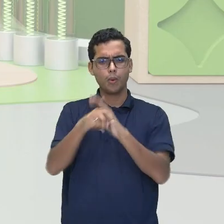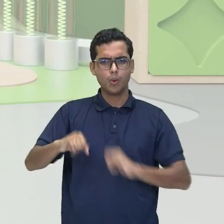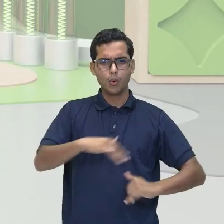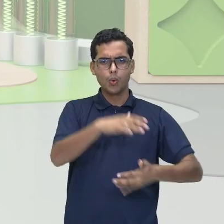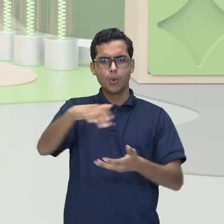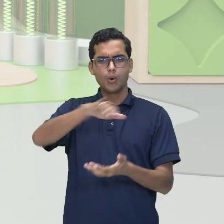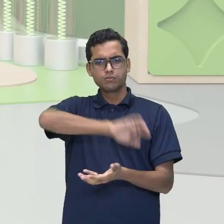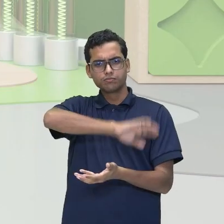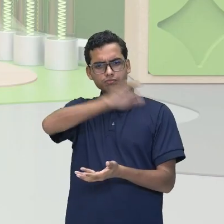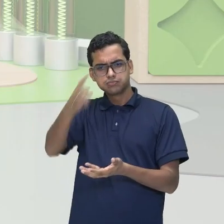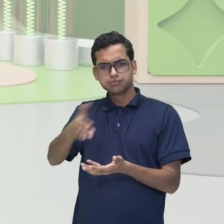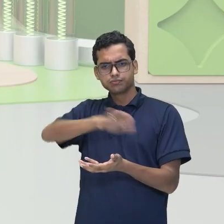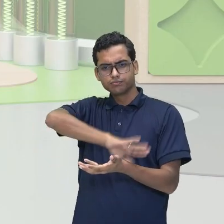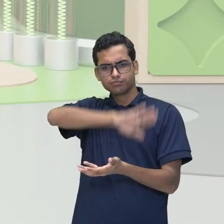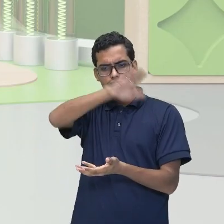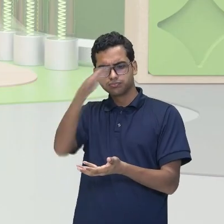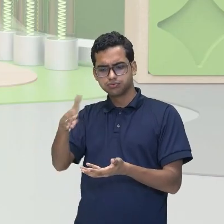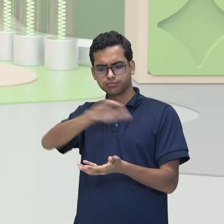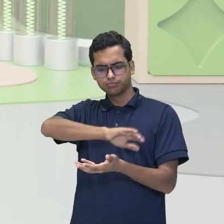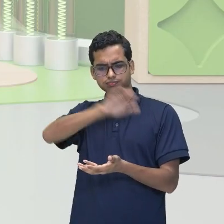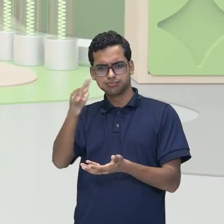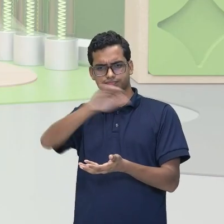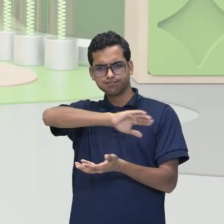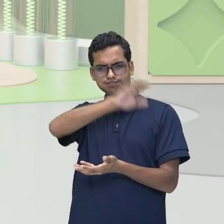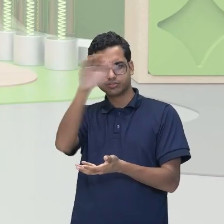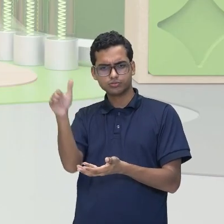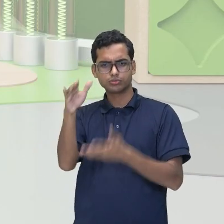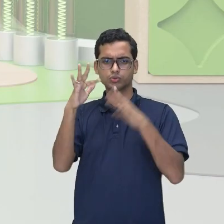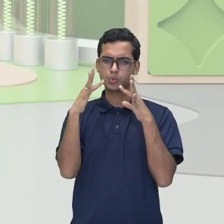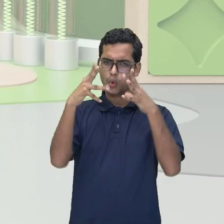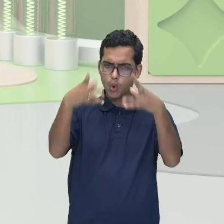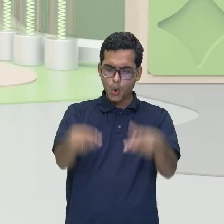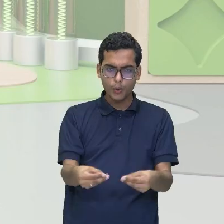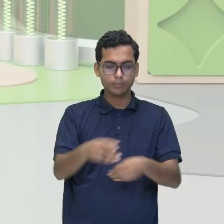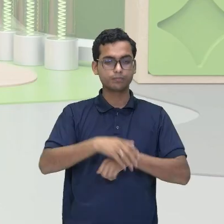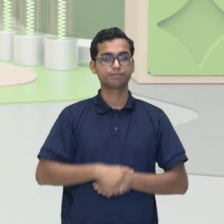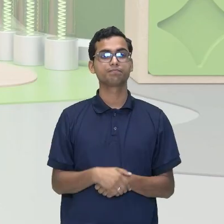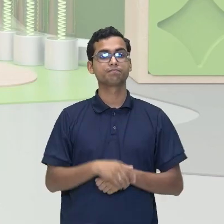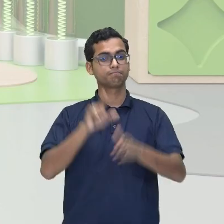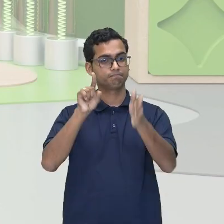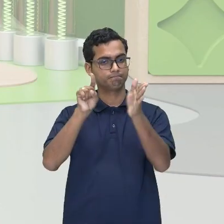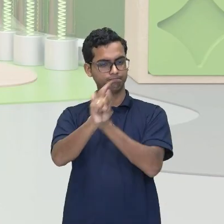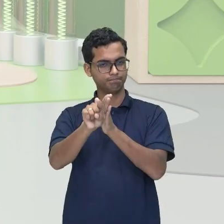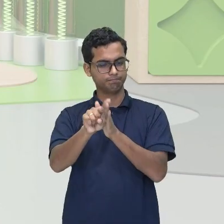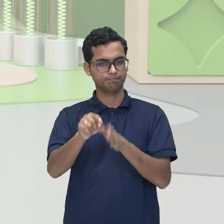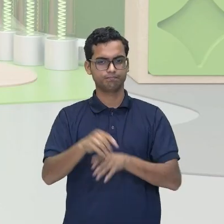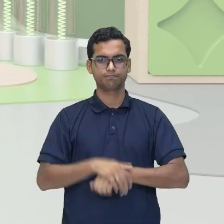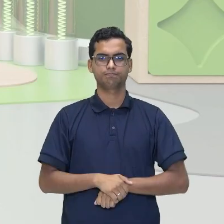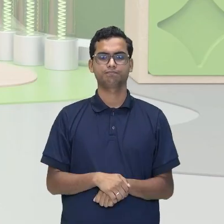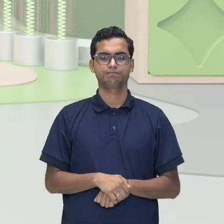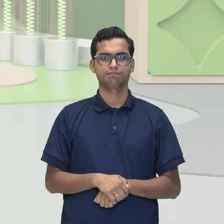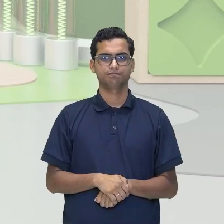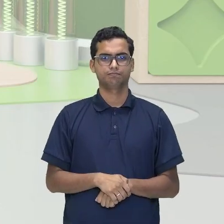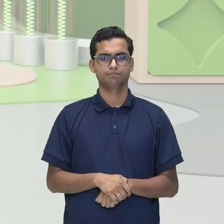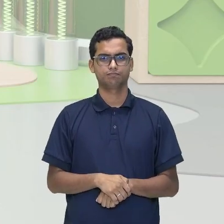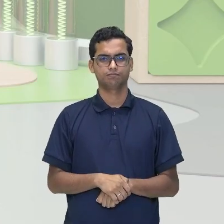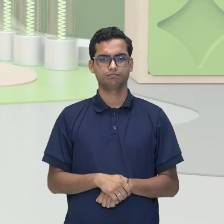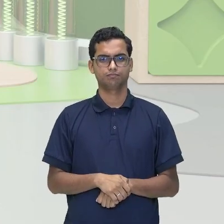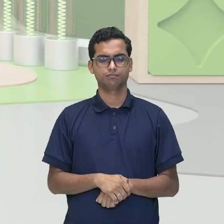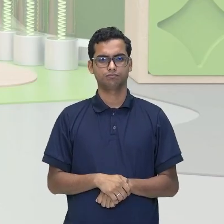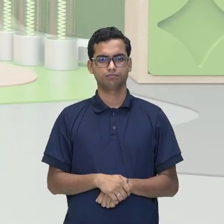da atmosfera. E agora eu lhe pergunto, você já